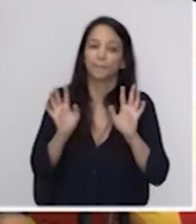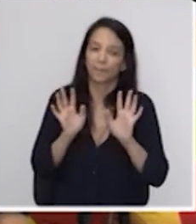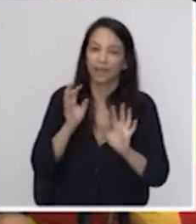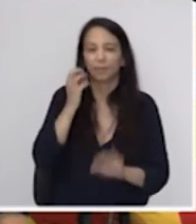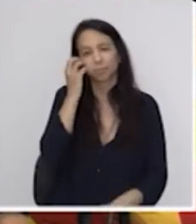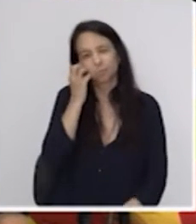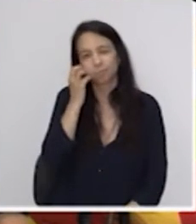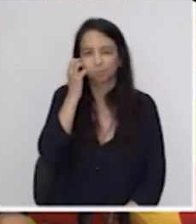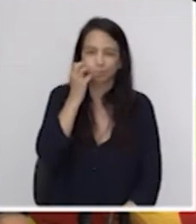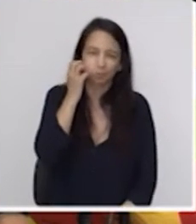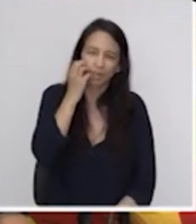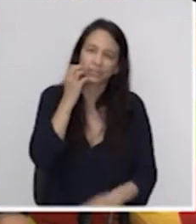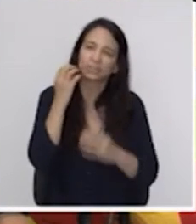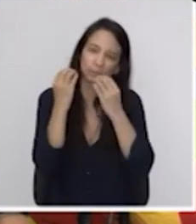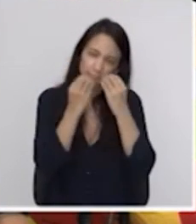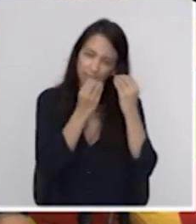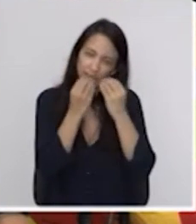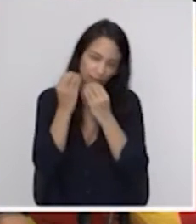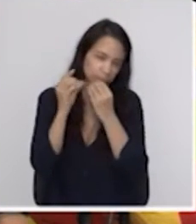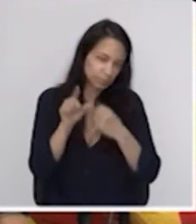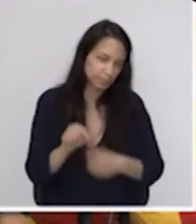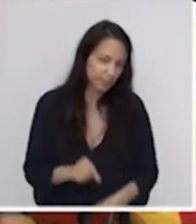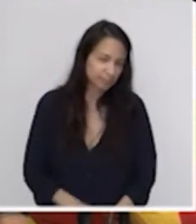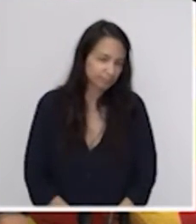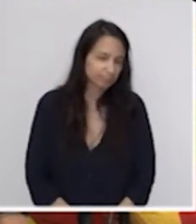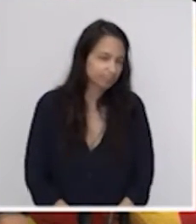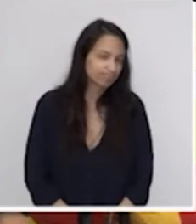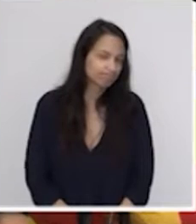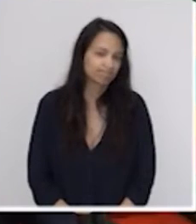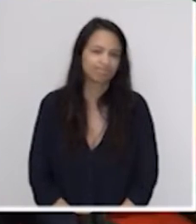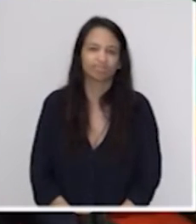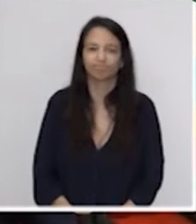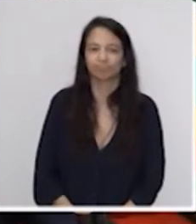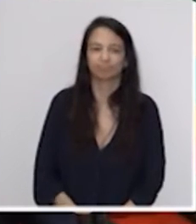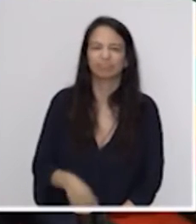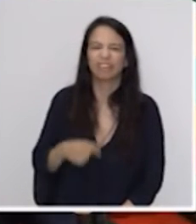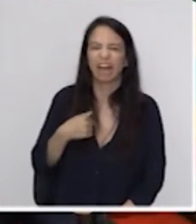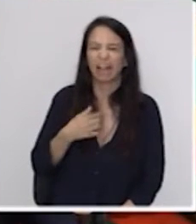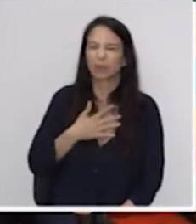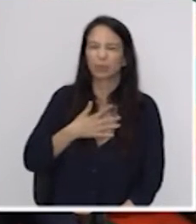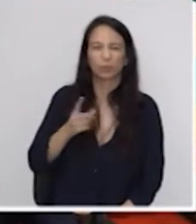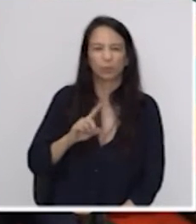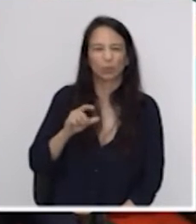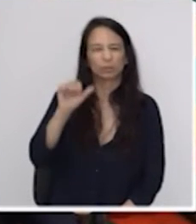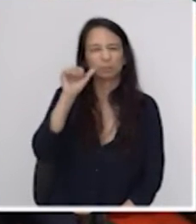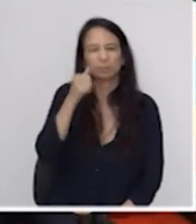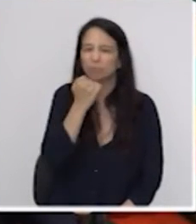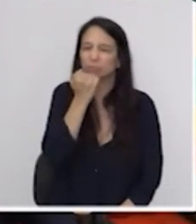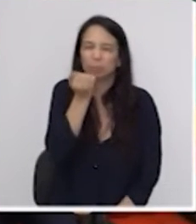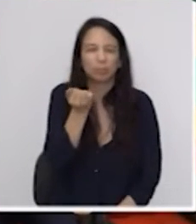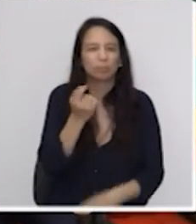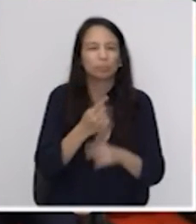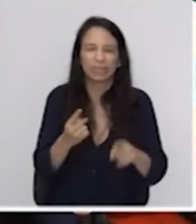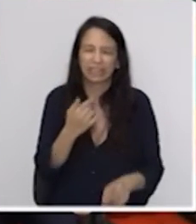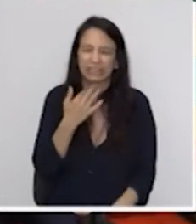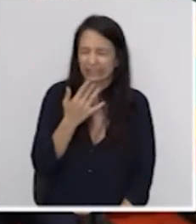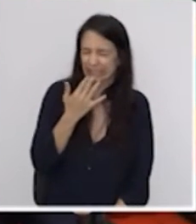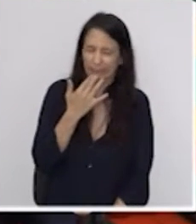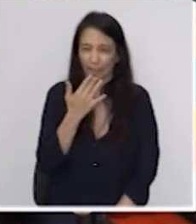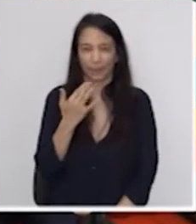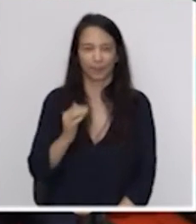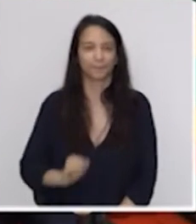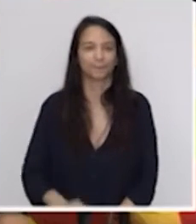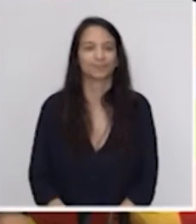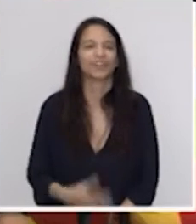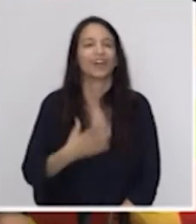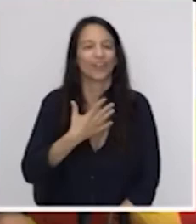e o melão também. Muito bem. Olha, eu não gosto muito de frutas ácidas, mas porque me irrita a garganta. Gosto muito de